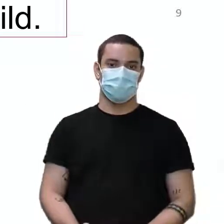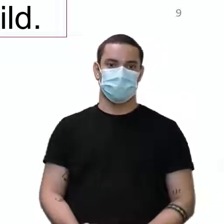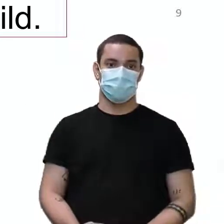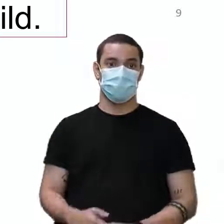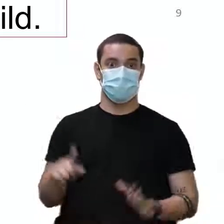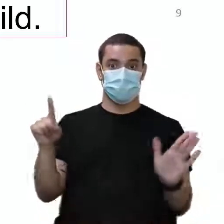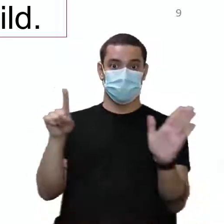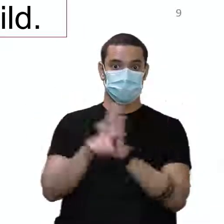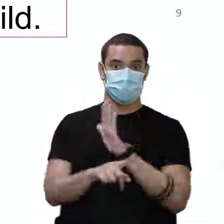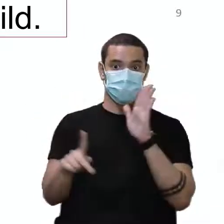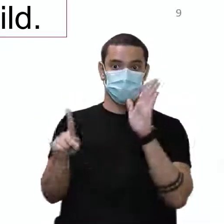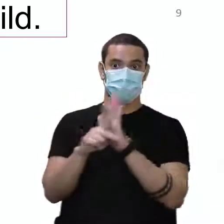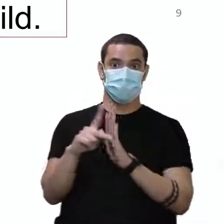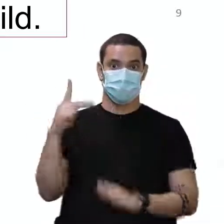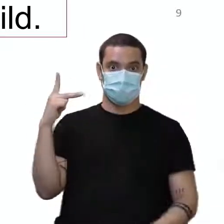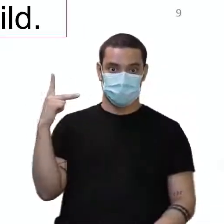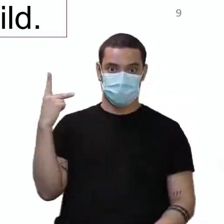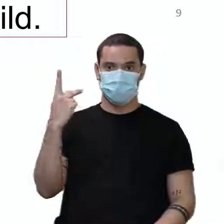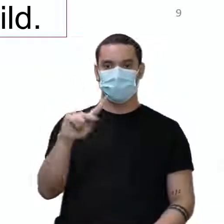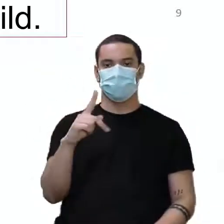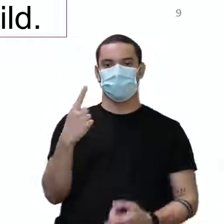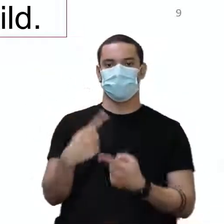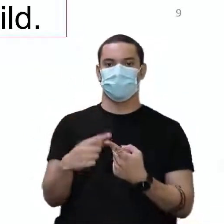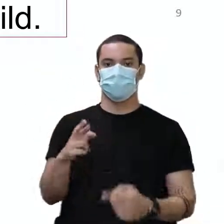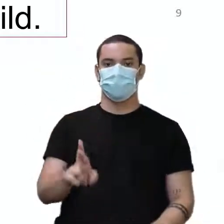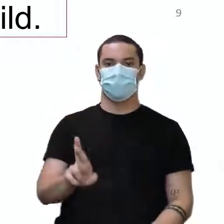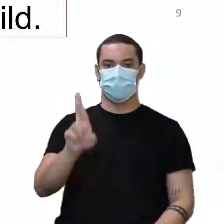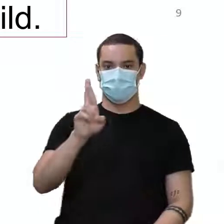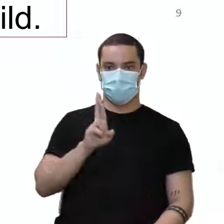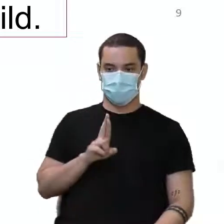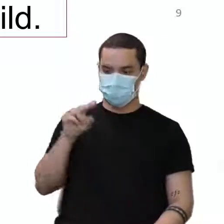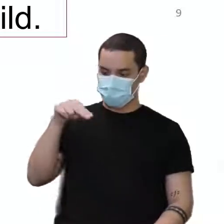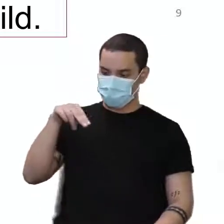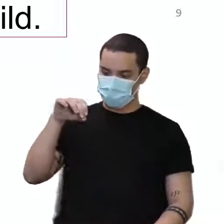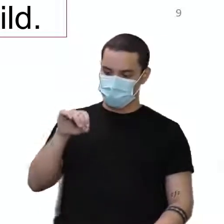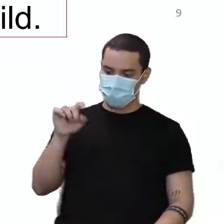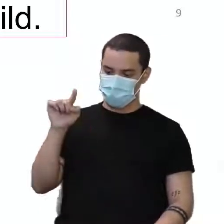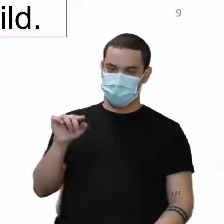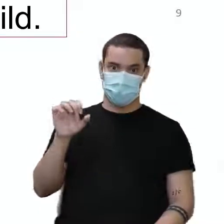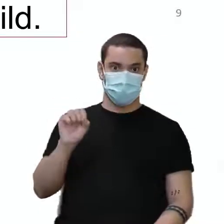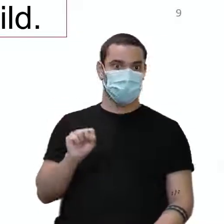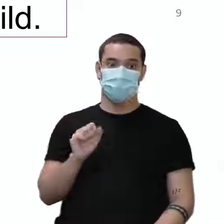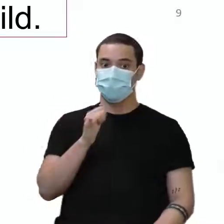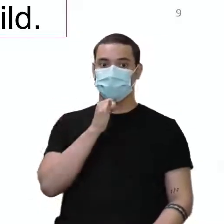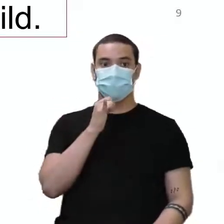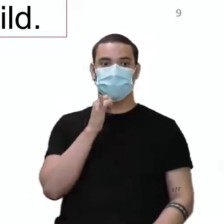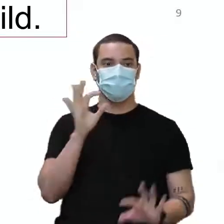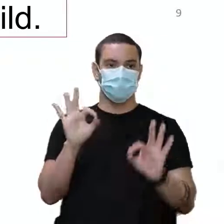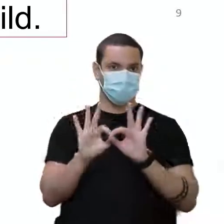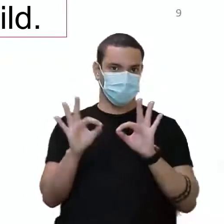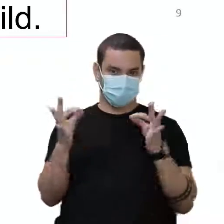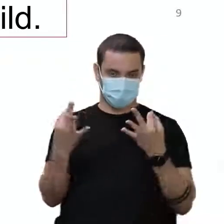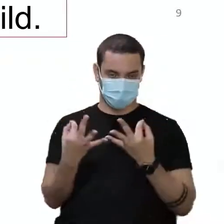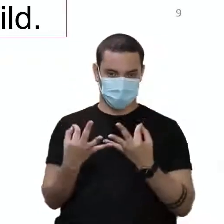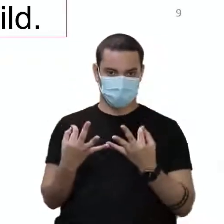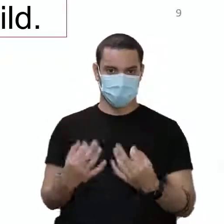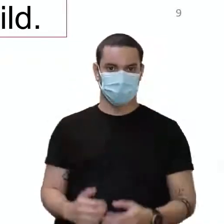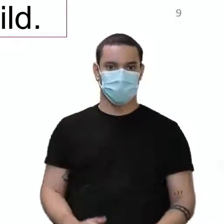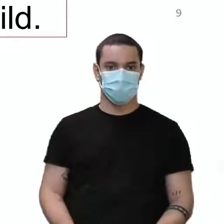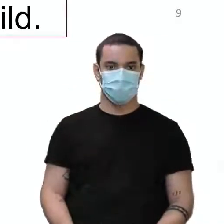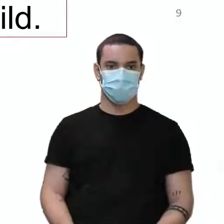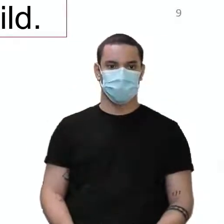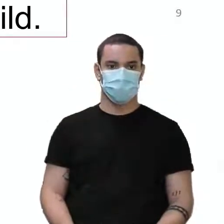para você, no caso aqui eu sei que são vocês, porque a resposta é nós, não se trata de uma family, por exemplo, uma família. E aí aqui,